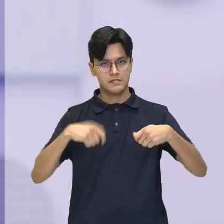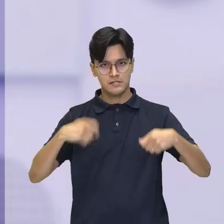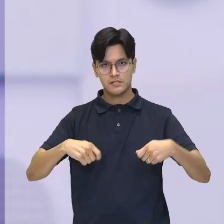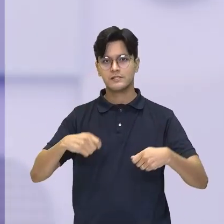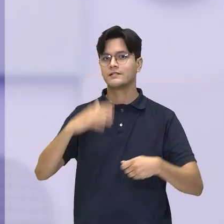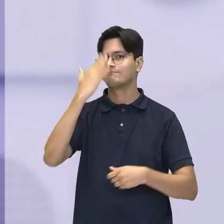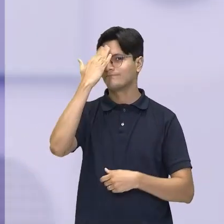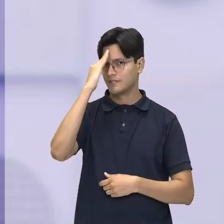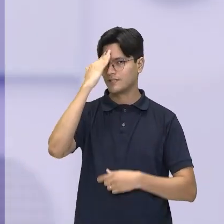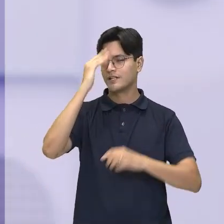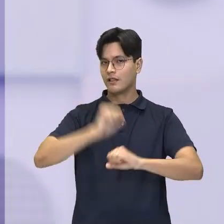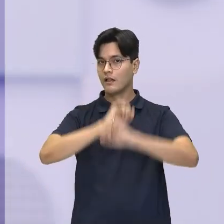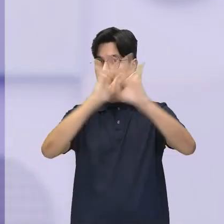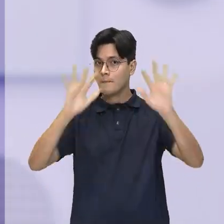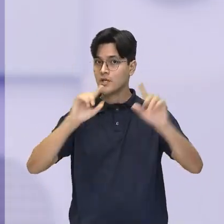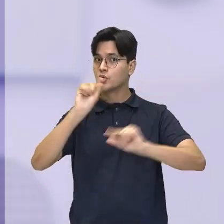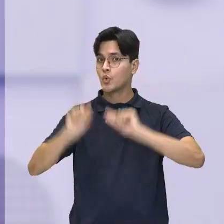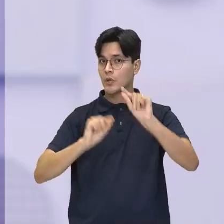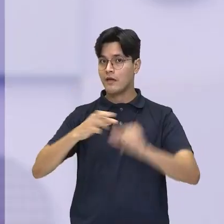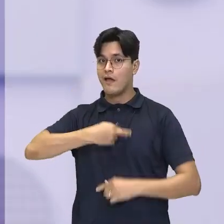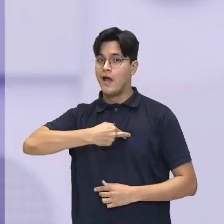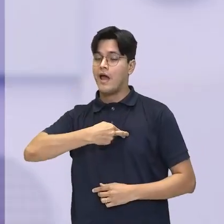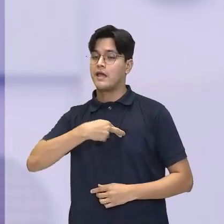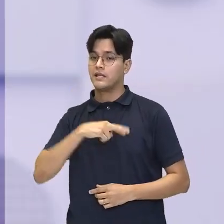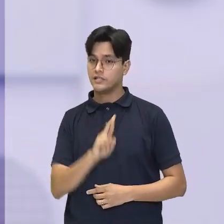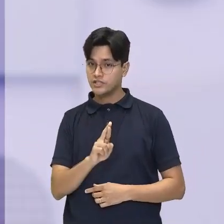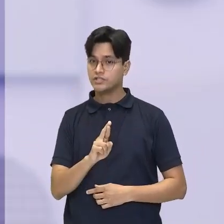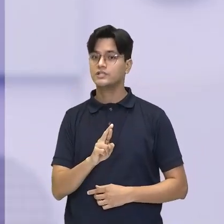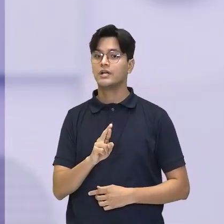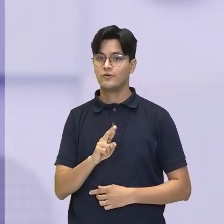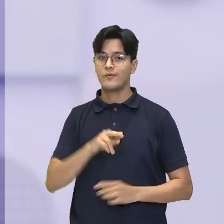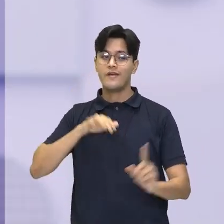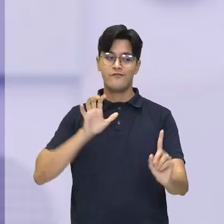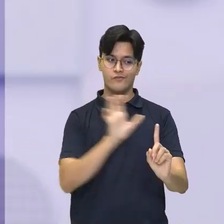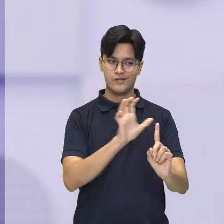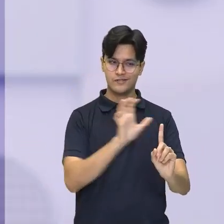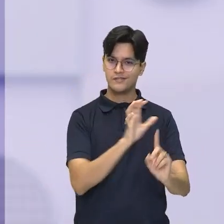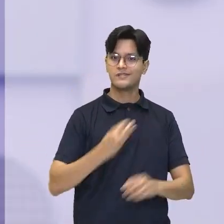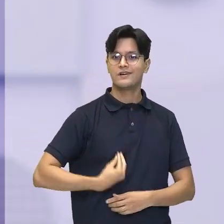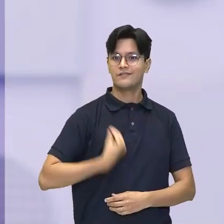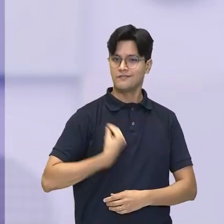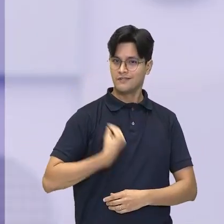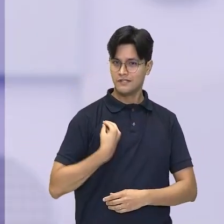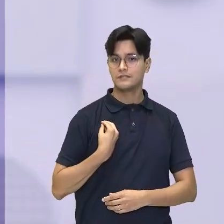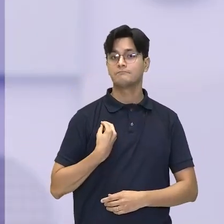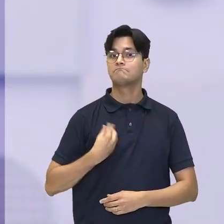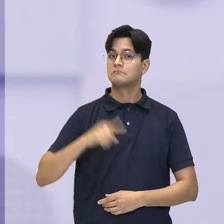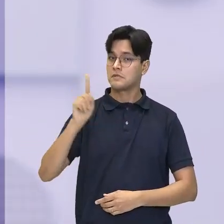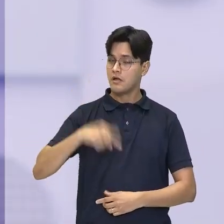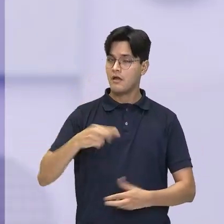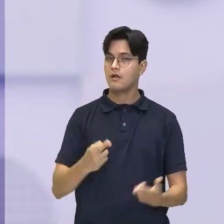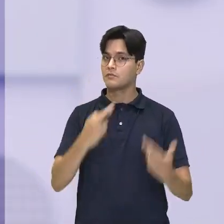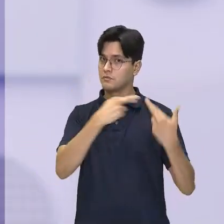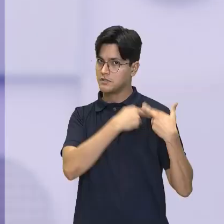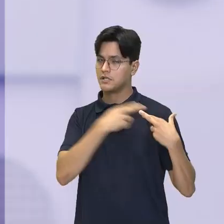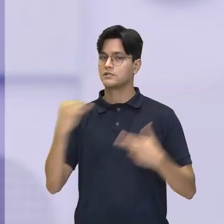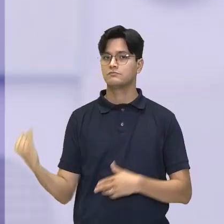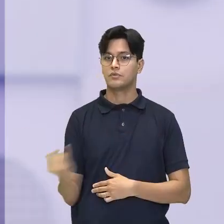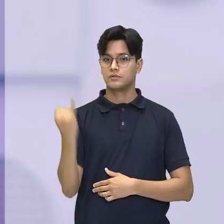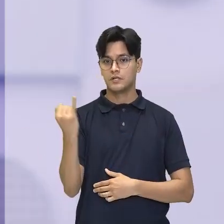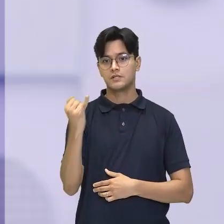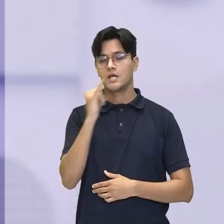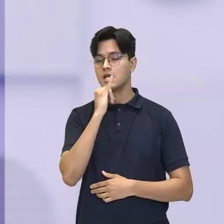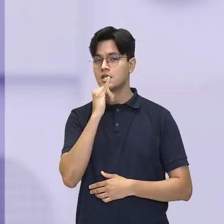ela lida com vidas, ela tem uma responsabilidade enorme, porque muitas vezes uma palavra mal colocada, um exemplo